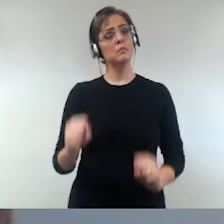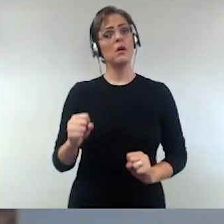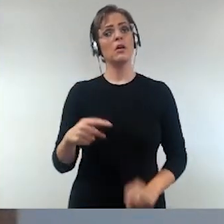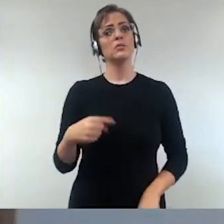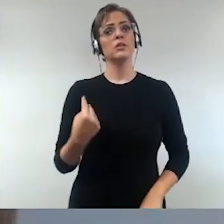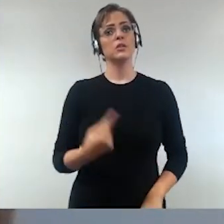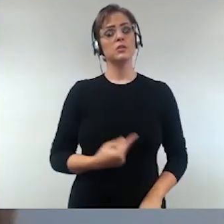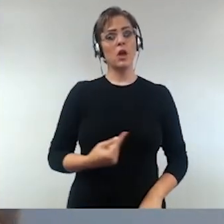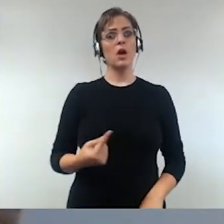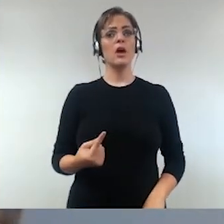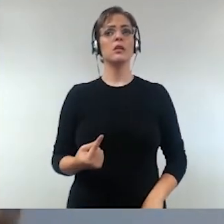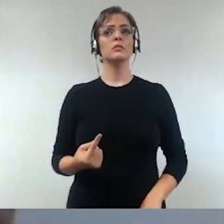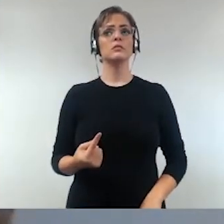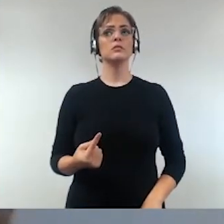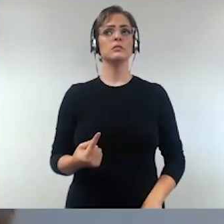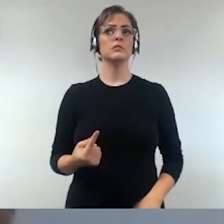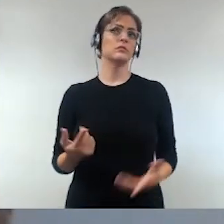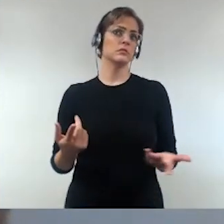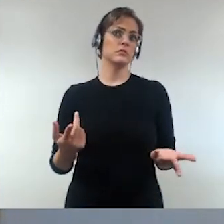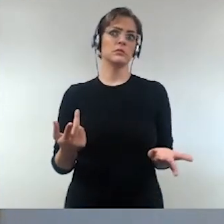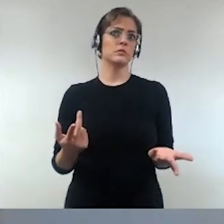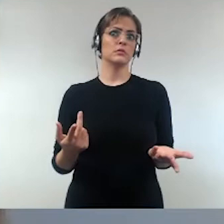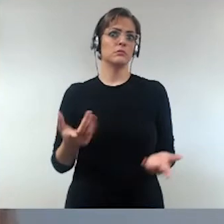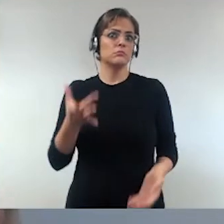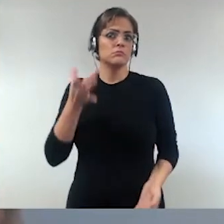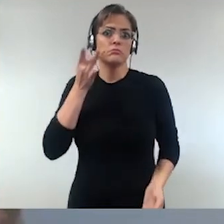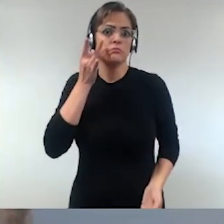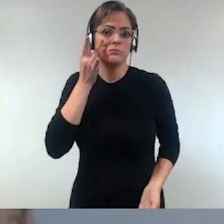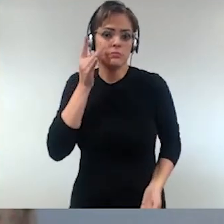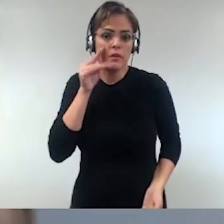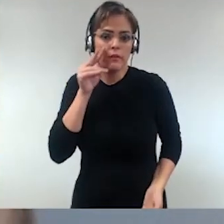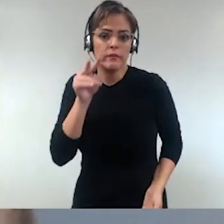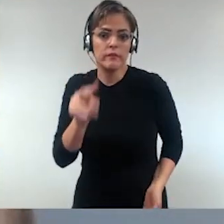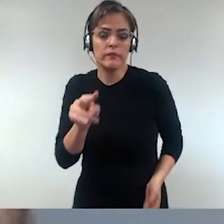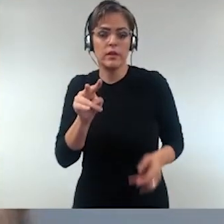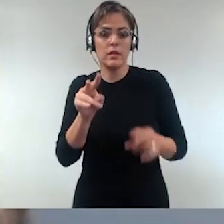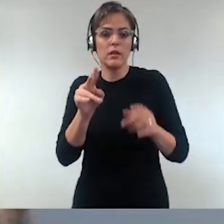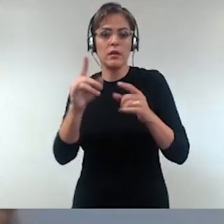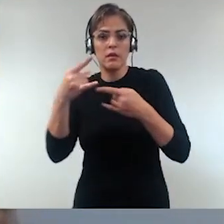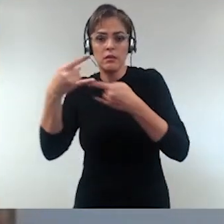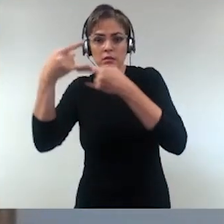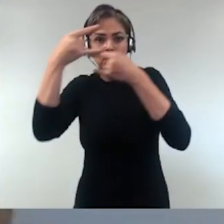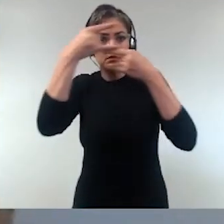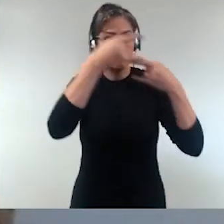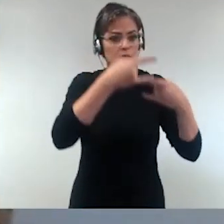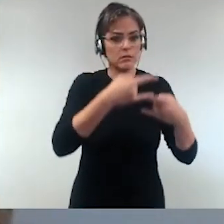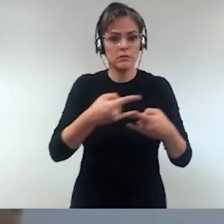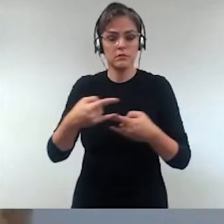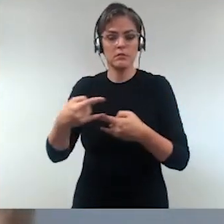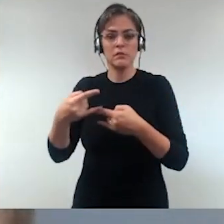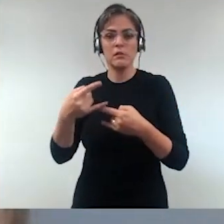de perto, né, através da sessão virtual de julgamento, os rostos dos